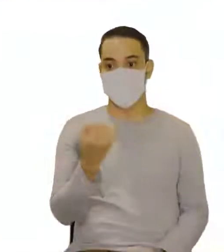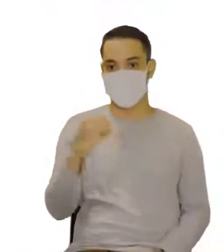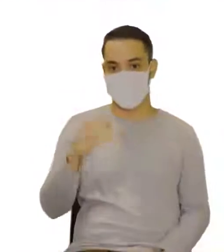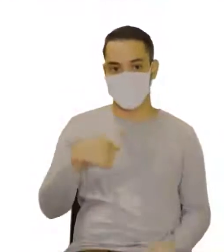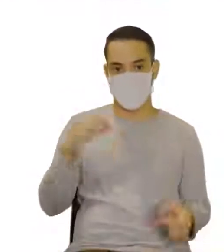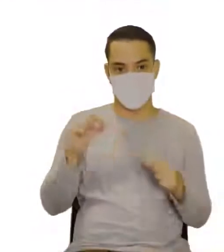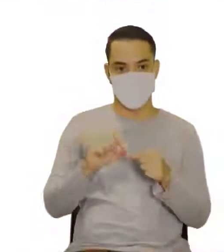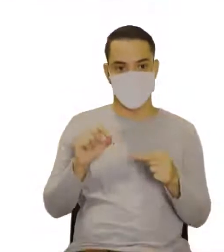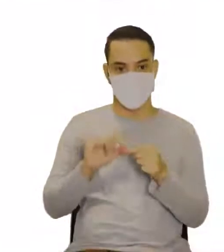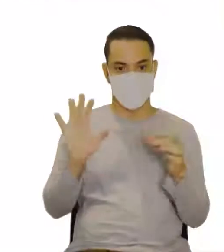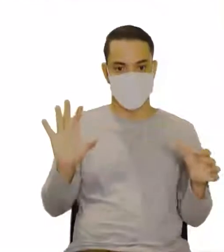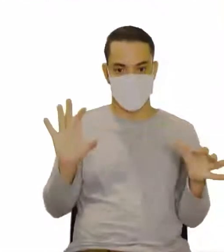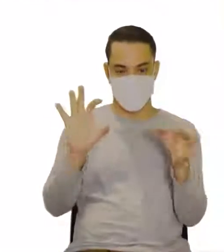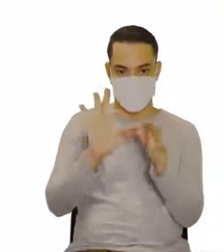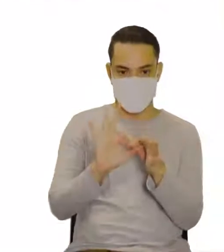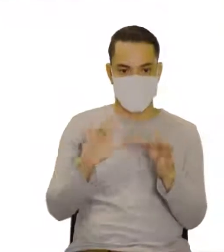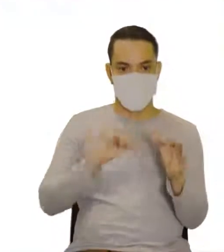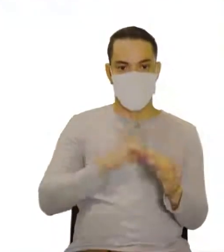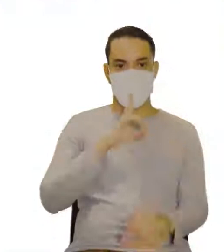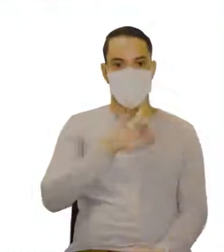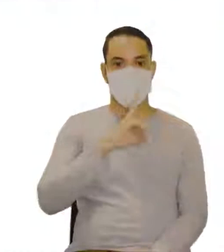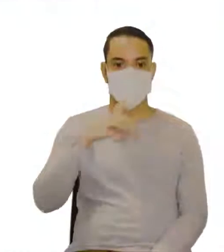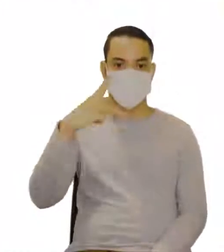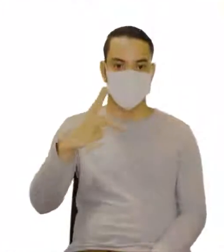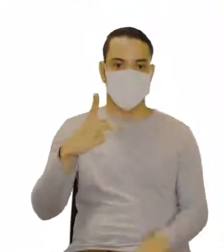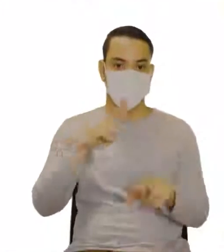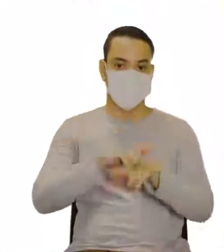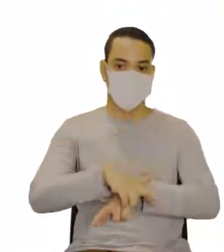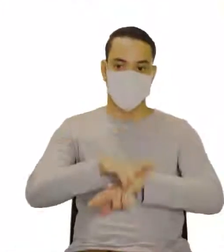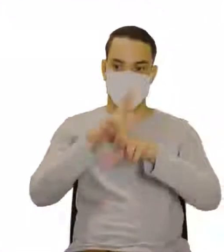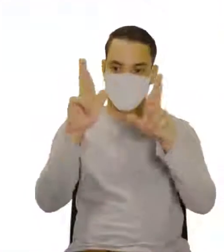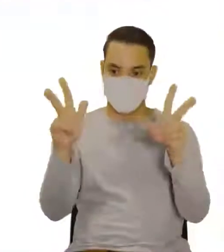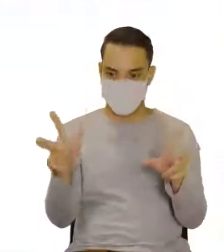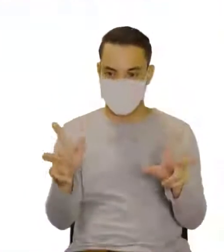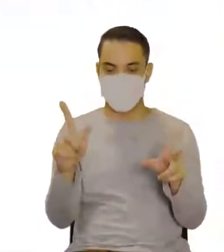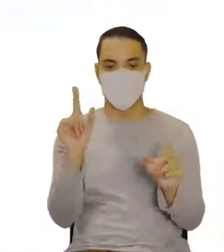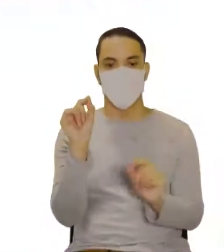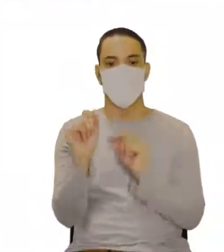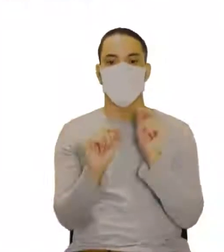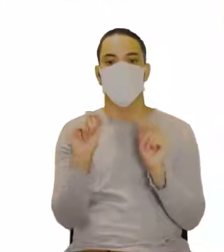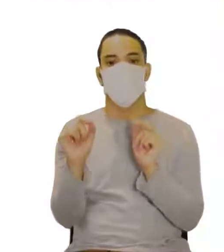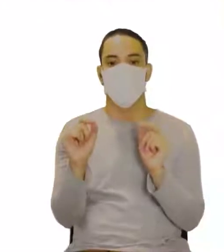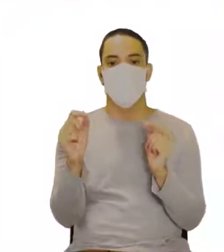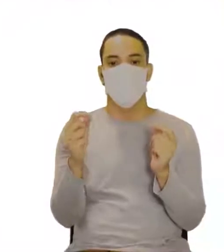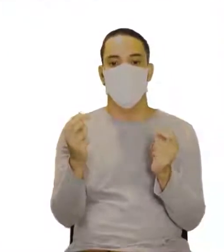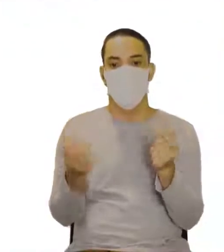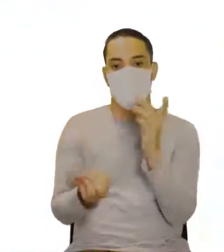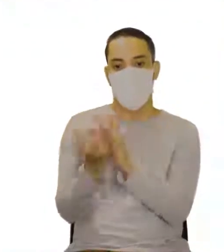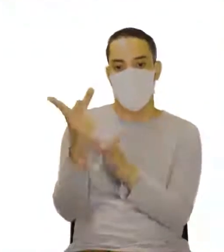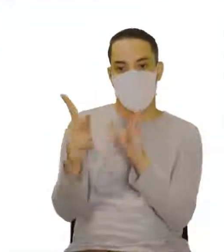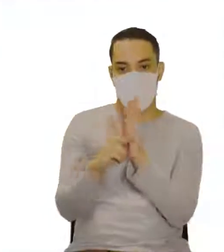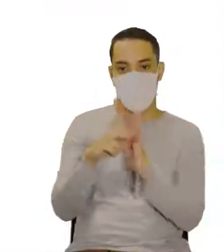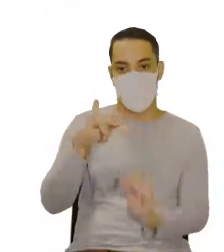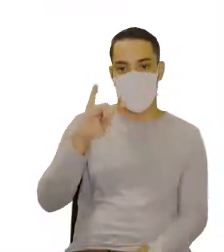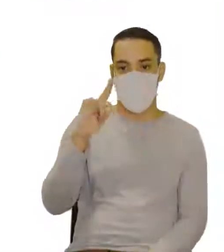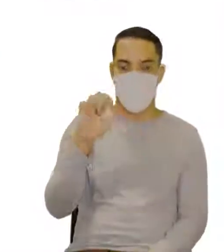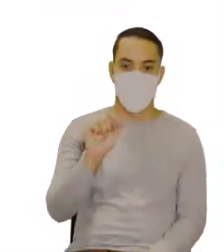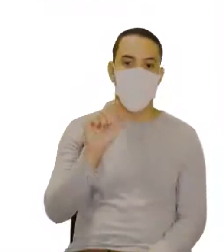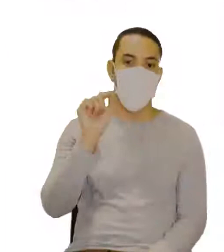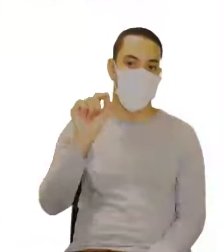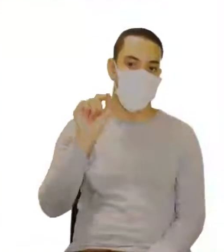de associação, a diferença de potencial elétrico fornecida pelas pilhas será o